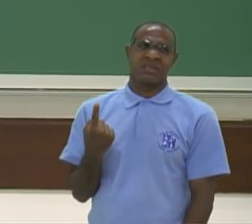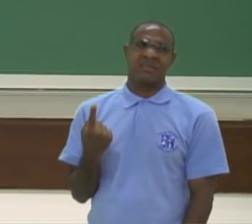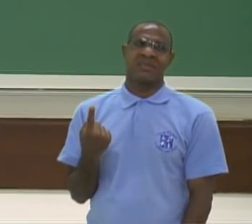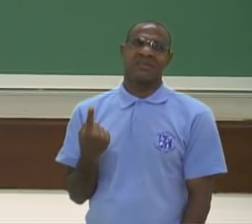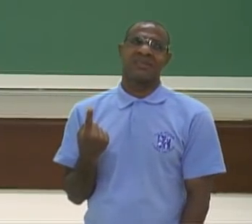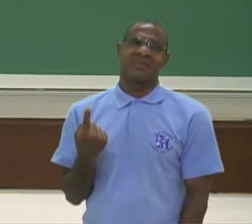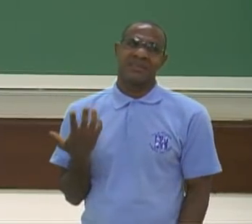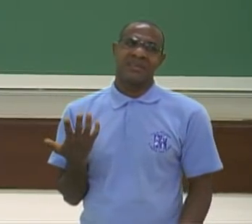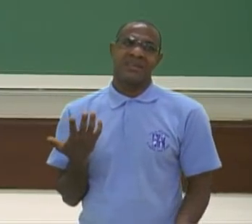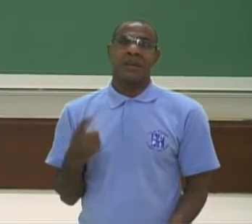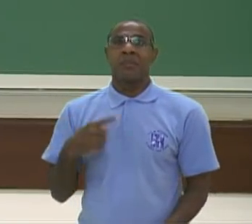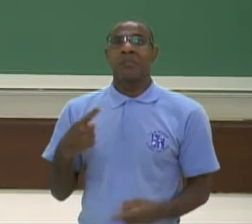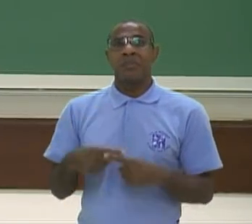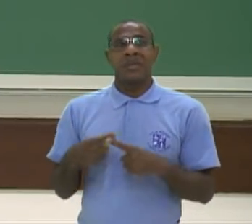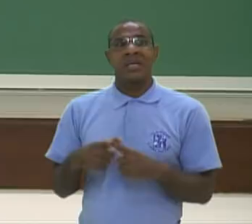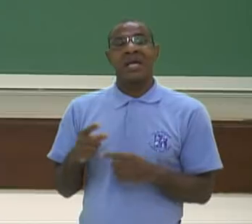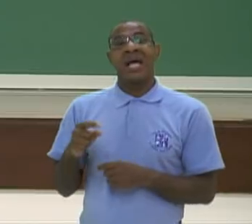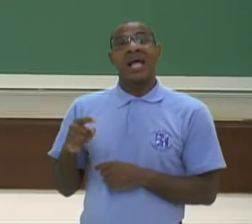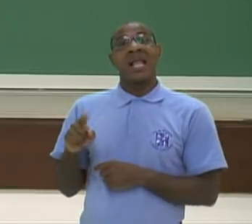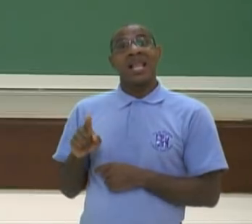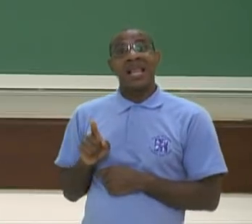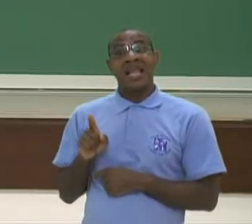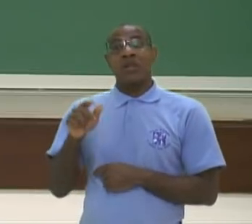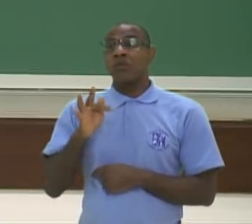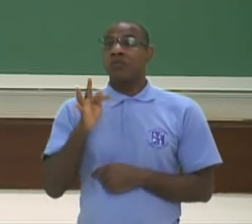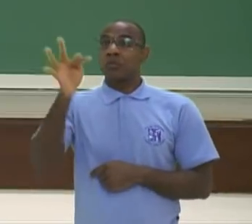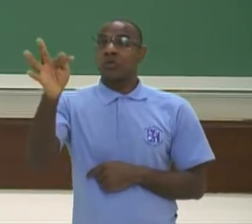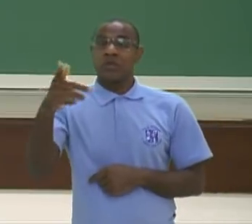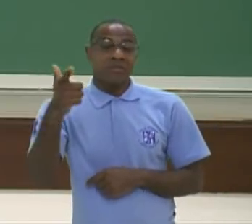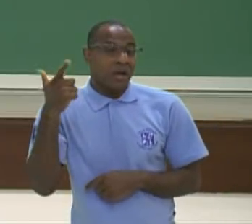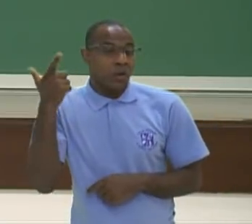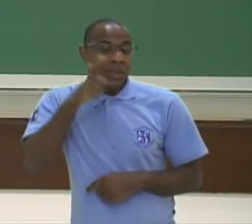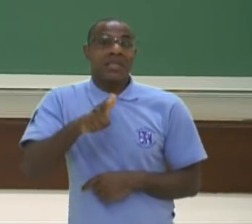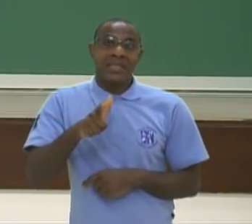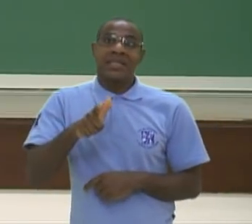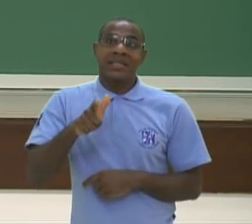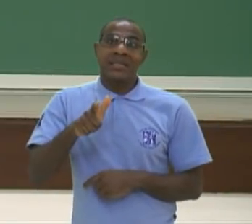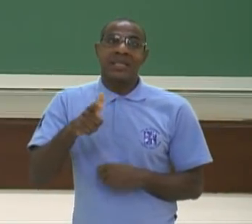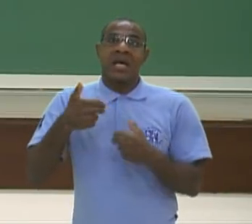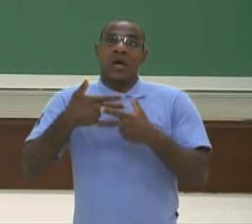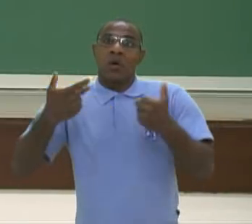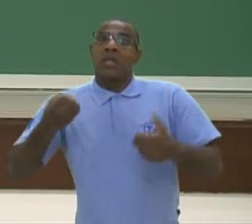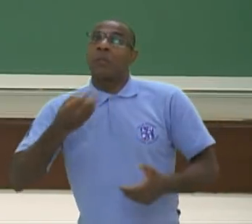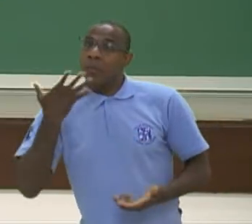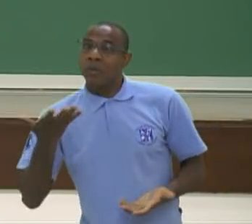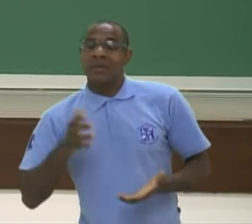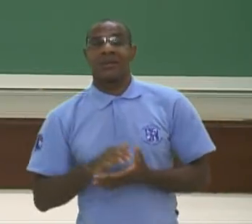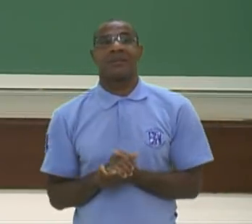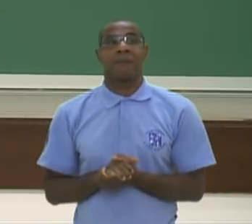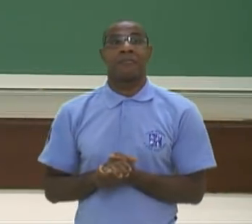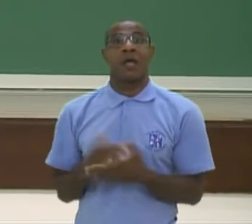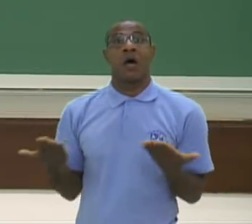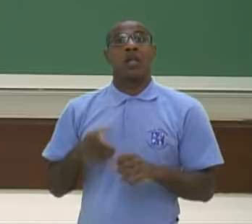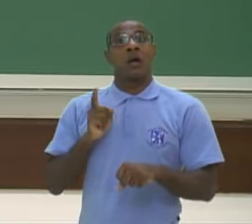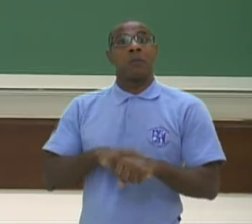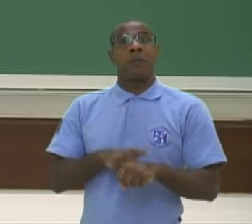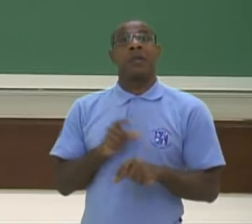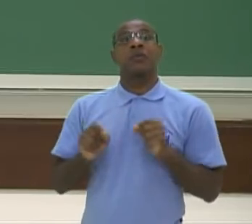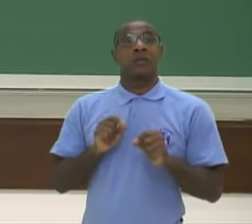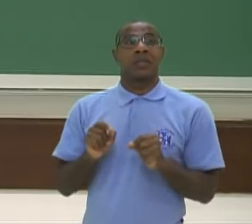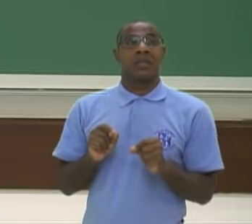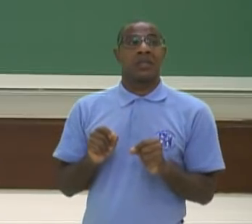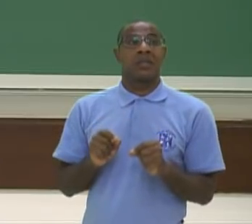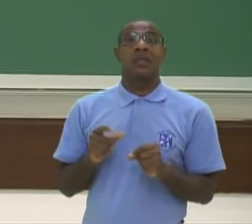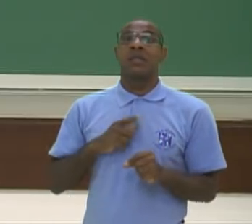larvas, porque lá na frente você vai conseguir colher os frutos e vai conseguir ver as borboletas na sua vida. Então, nesse momento eu te digo para